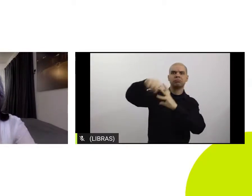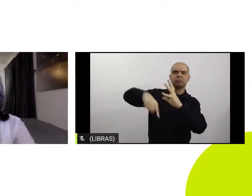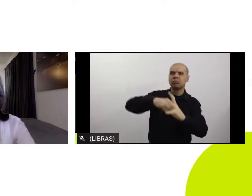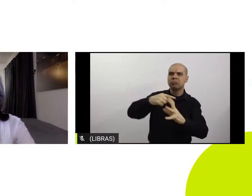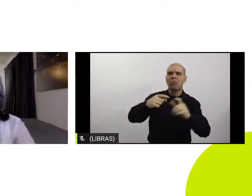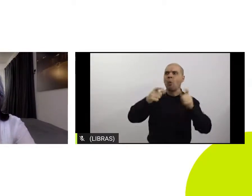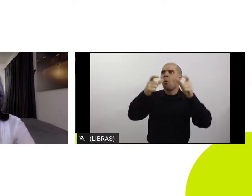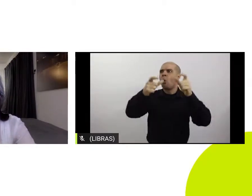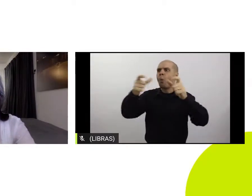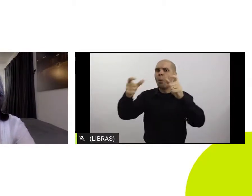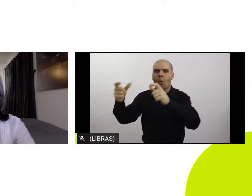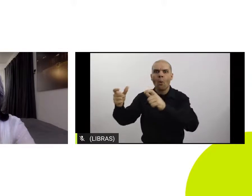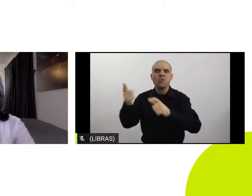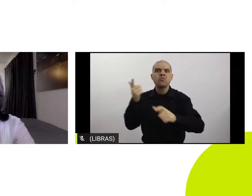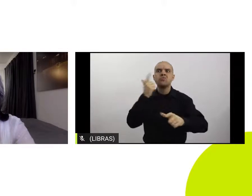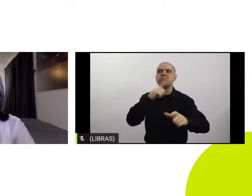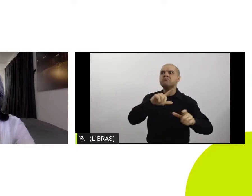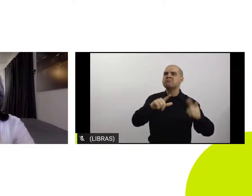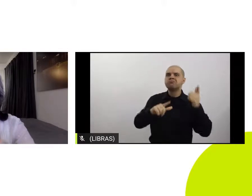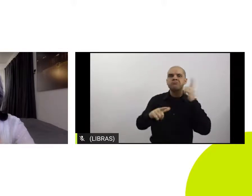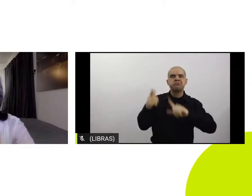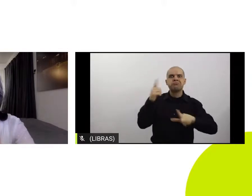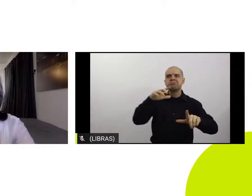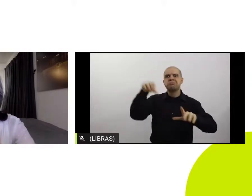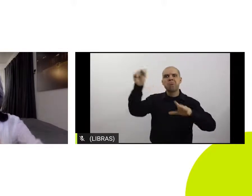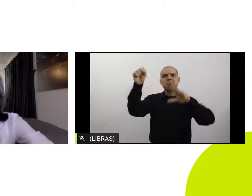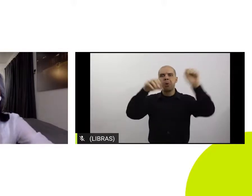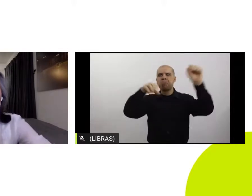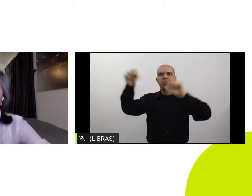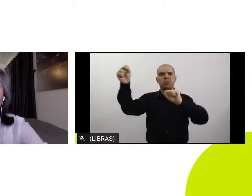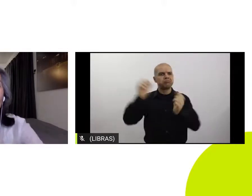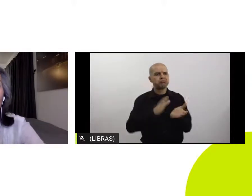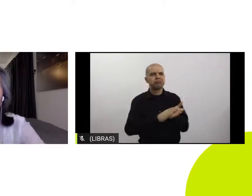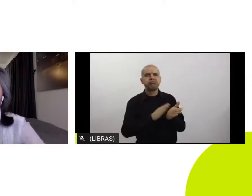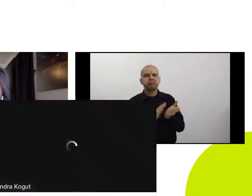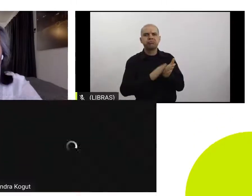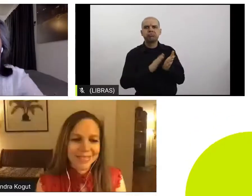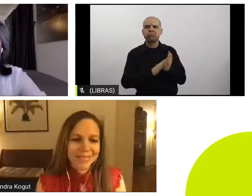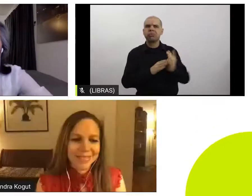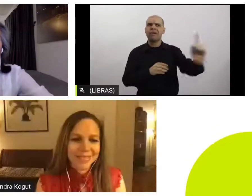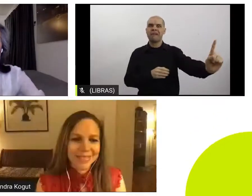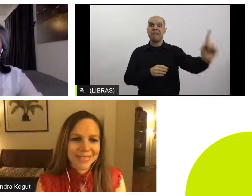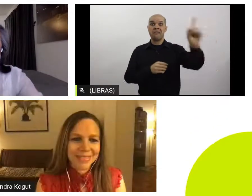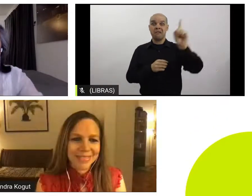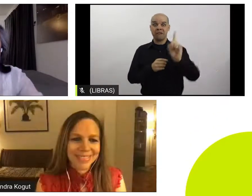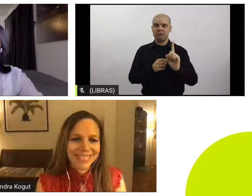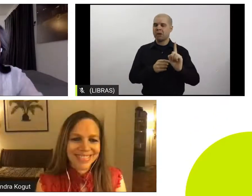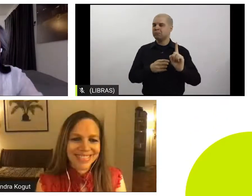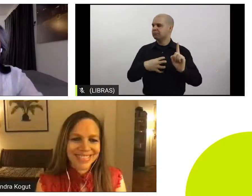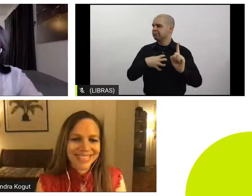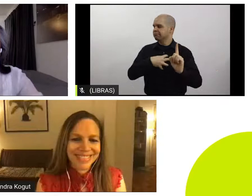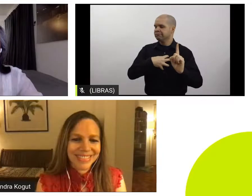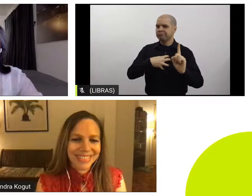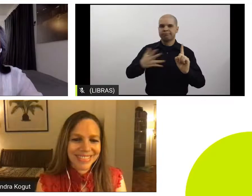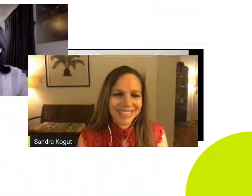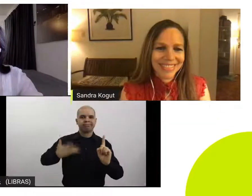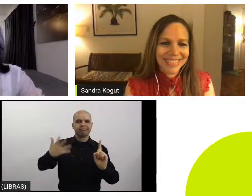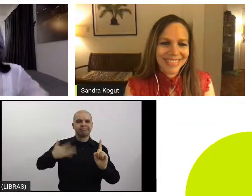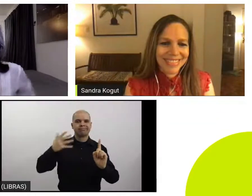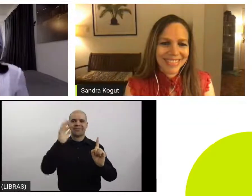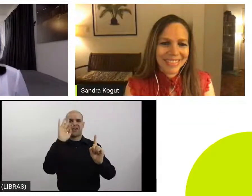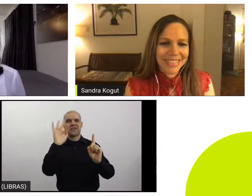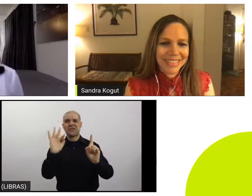principalmente sobre videoarte. E eu estou muito feliz com a presença dela, queria trazer ela aqui.